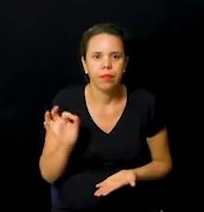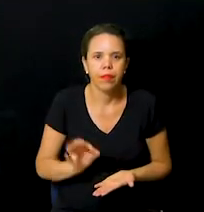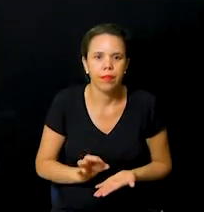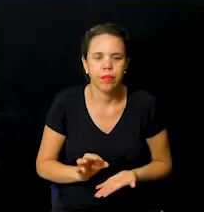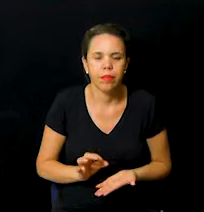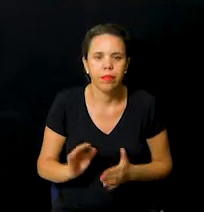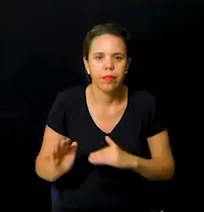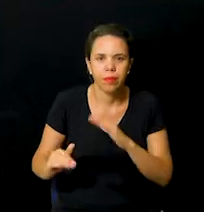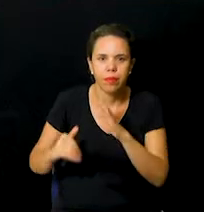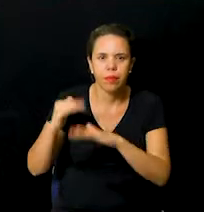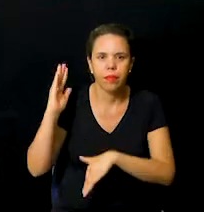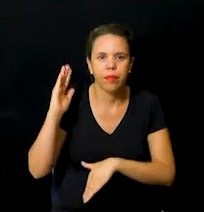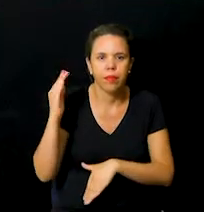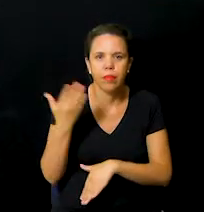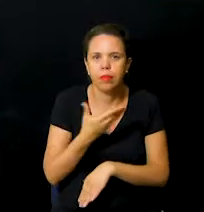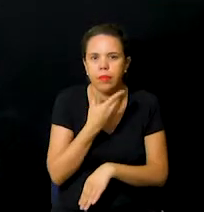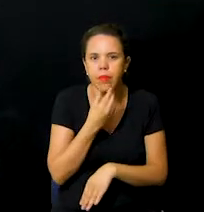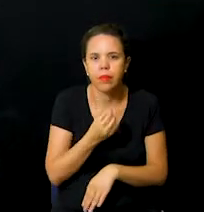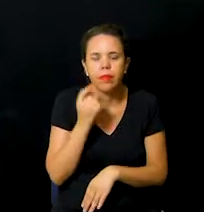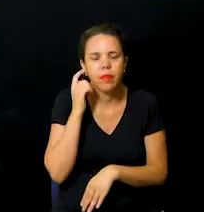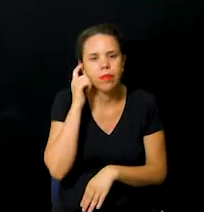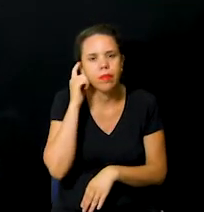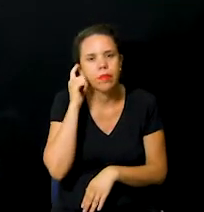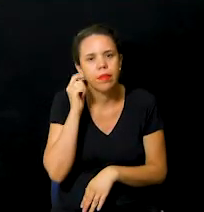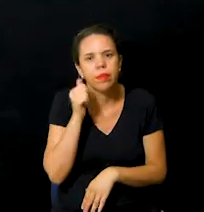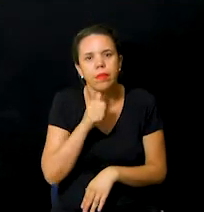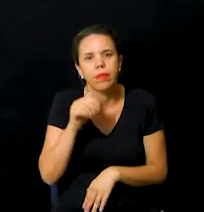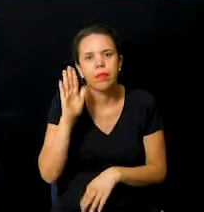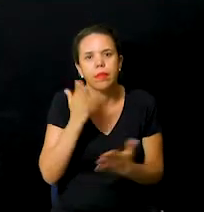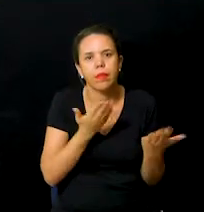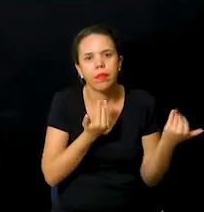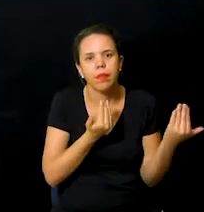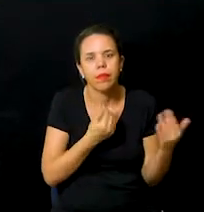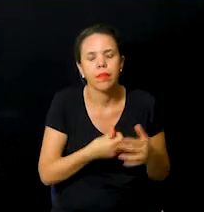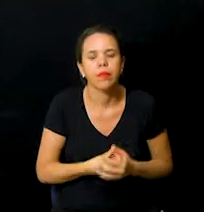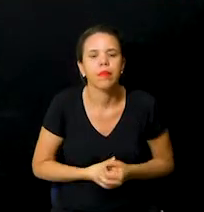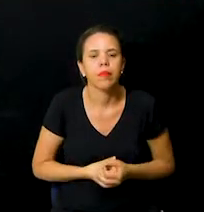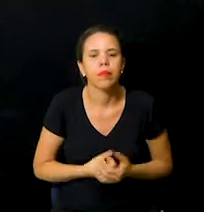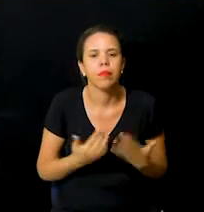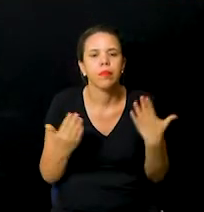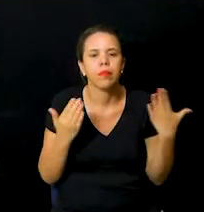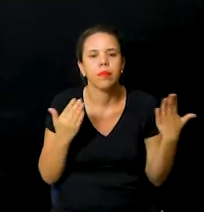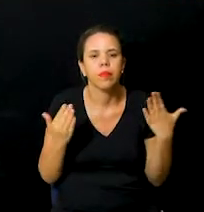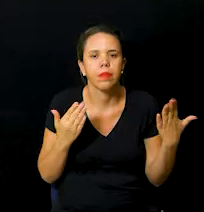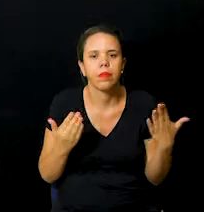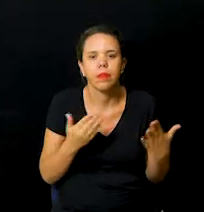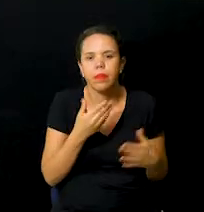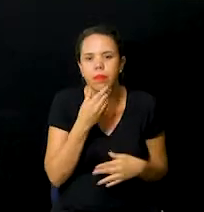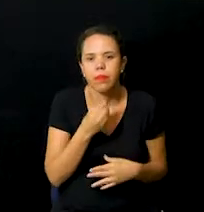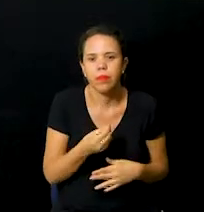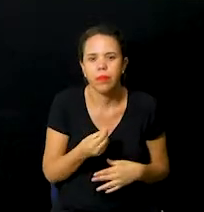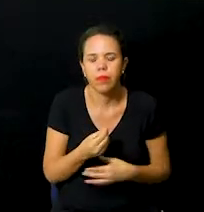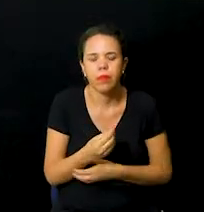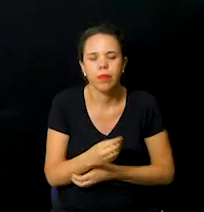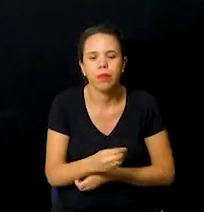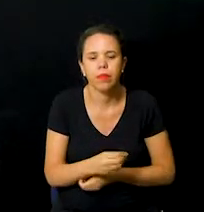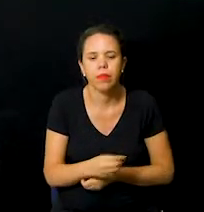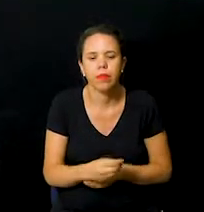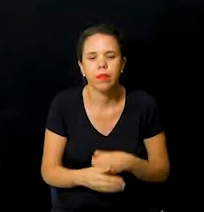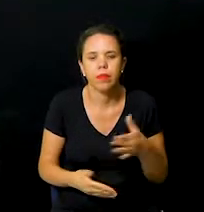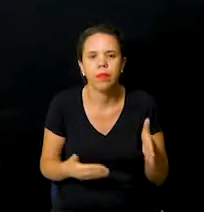são 16% superiores aos homens e elas são mais jovens na comparação com os